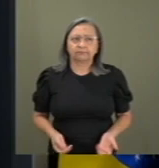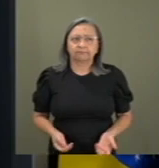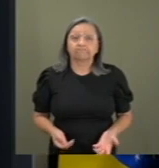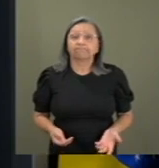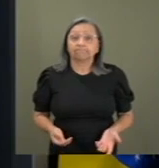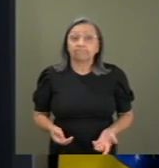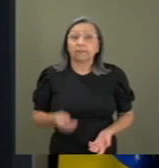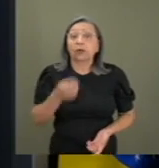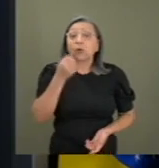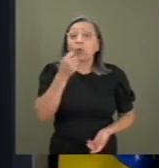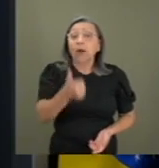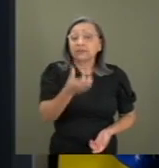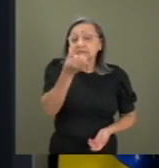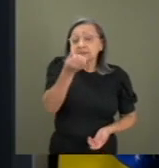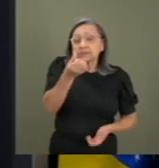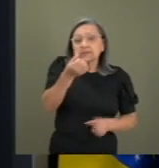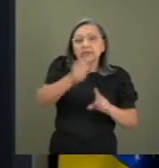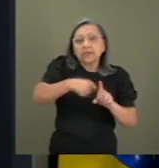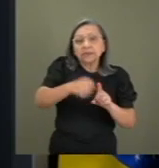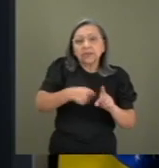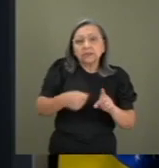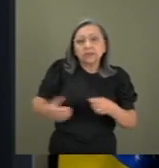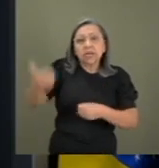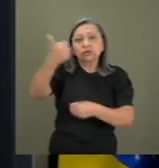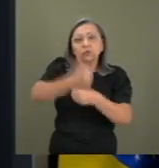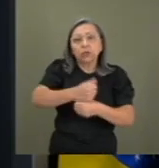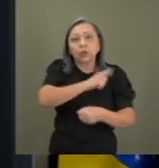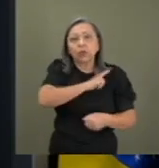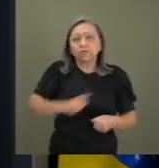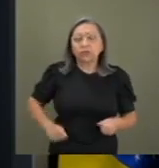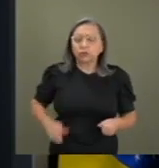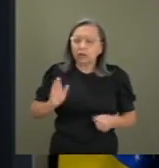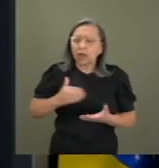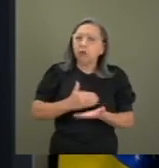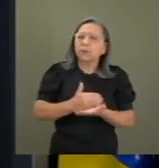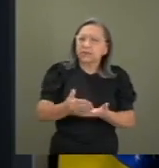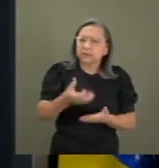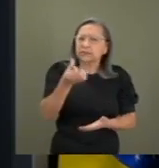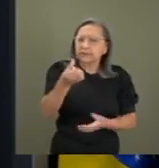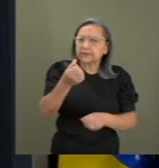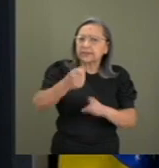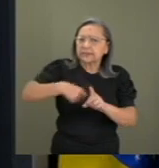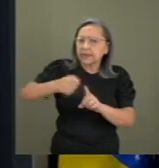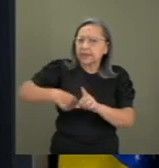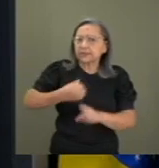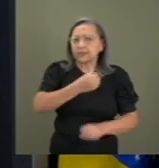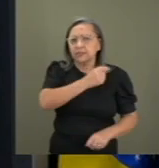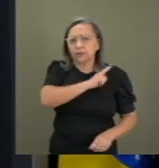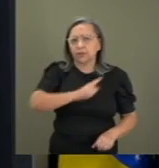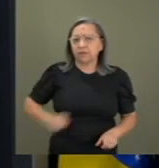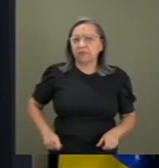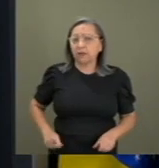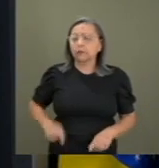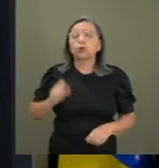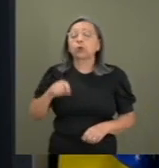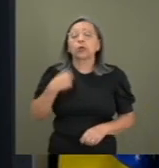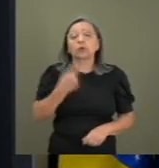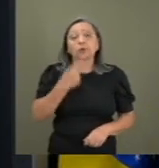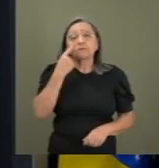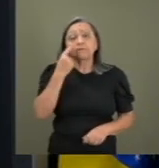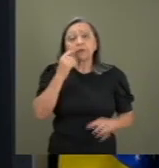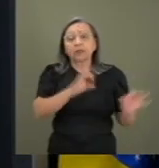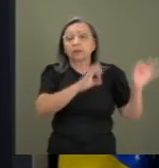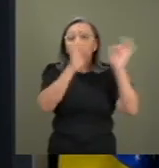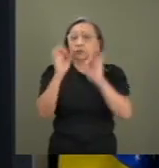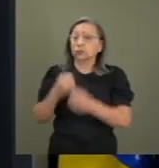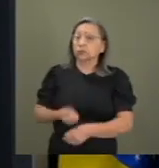Quase 6 meses, entrando aí nos 6 meses de governo. E a gente vê, na